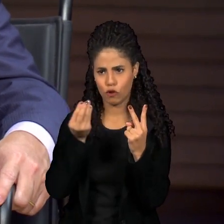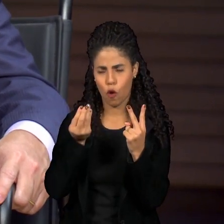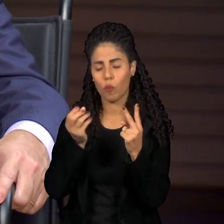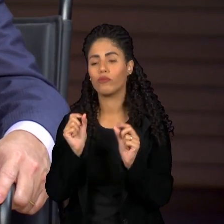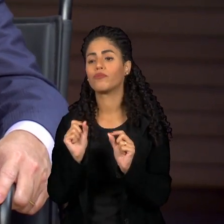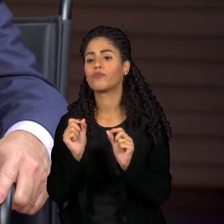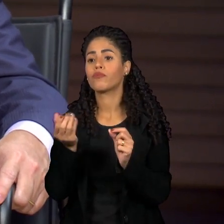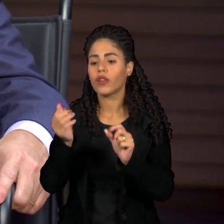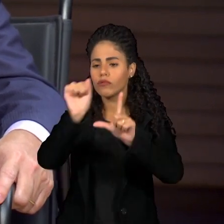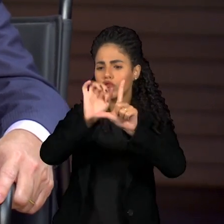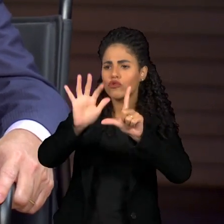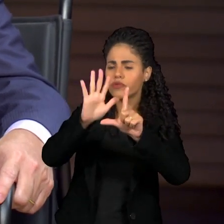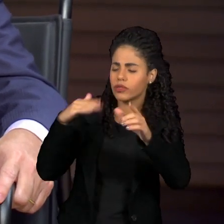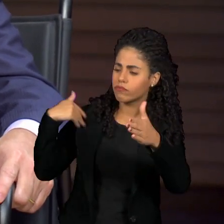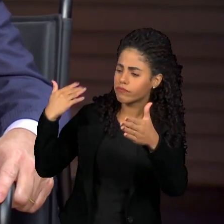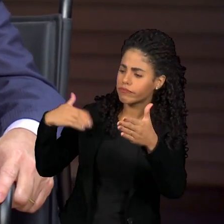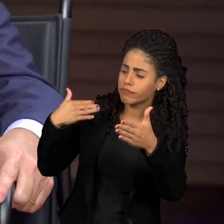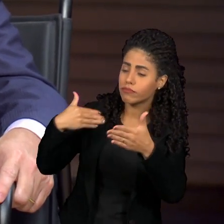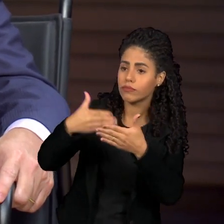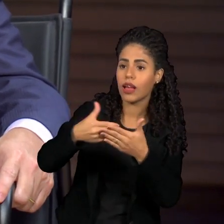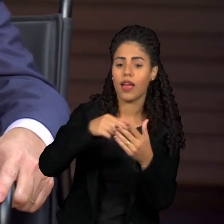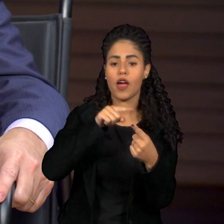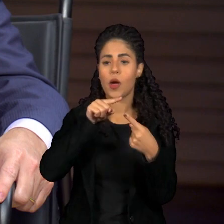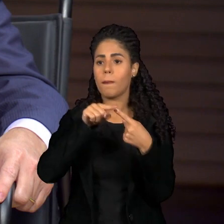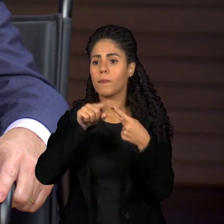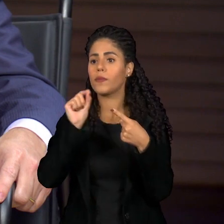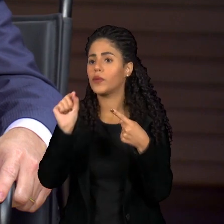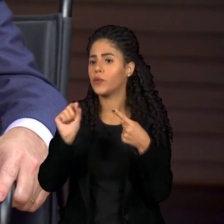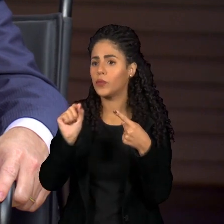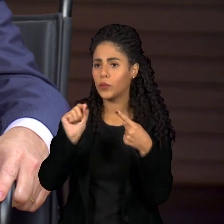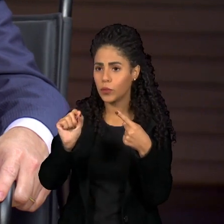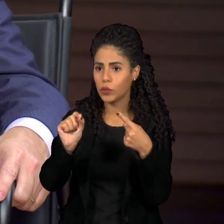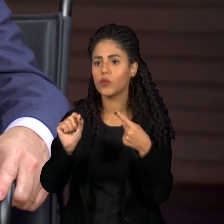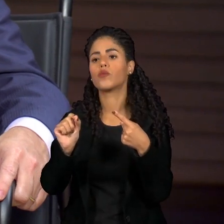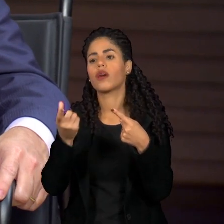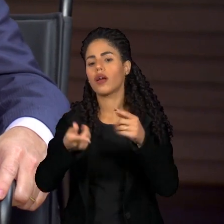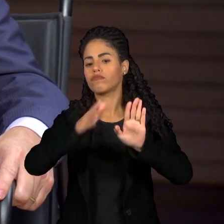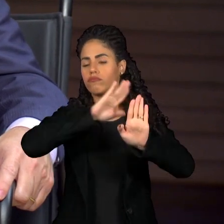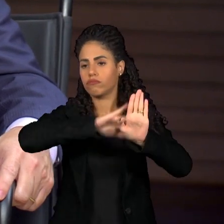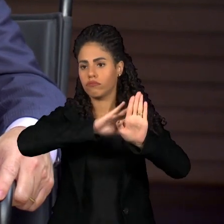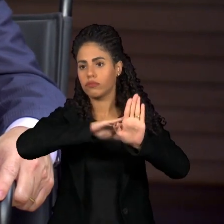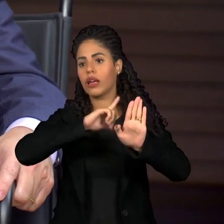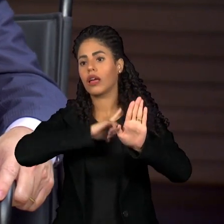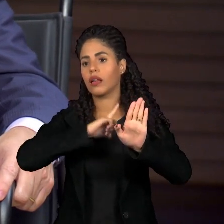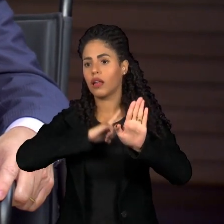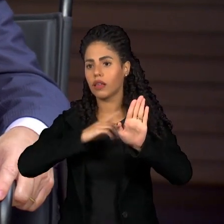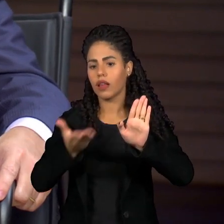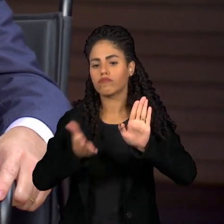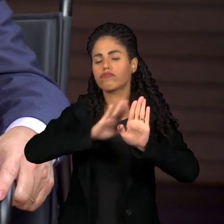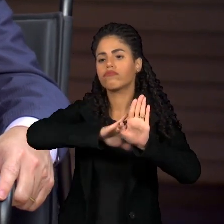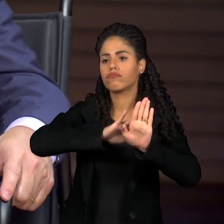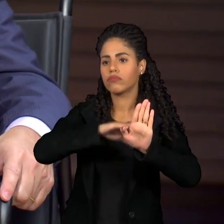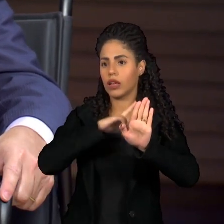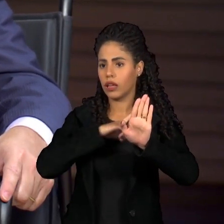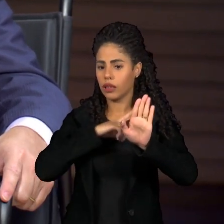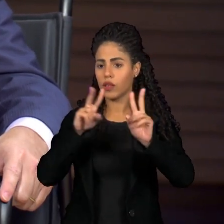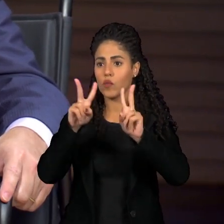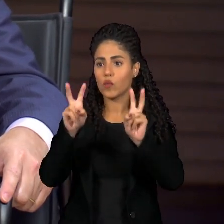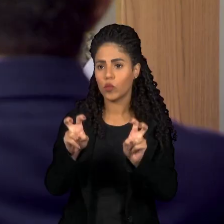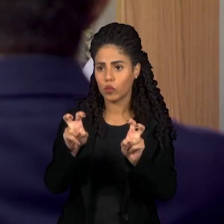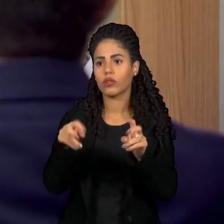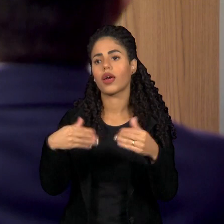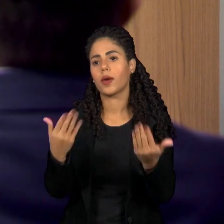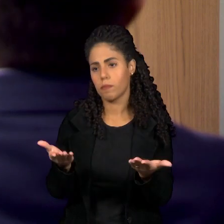ficam dessa origem. A primeira é um componente ideológico, não no sentido muito forte do termo, não estou